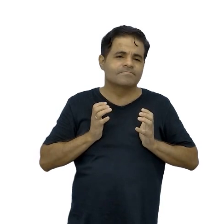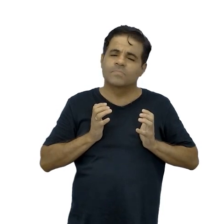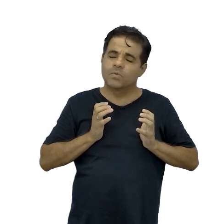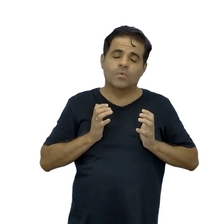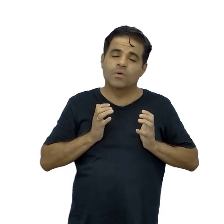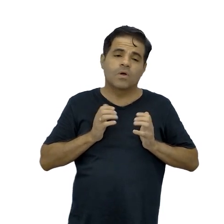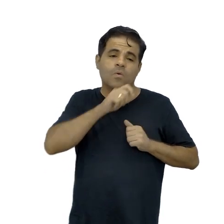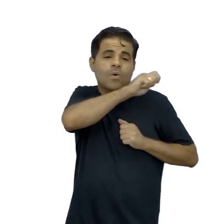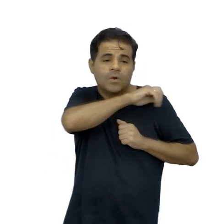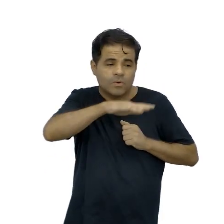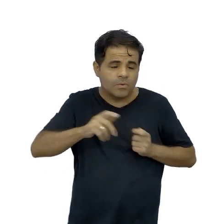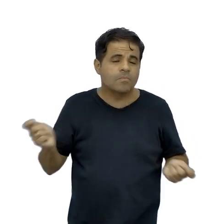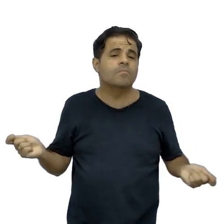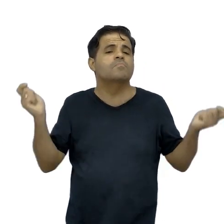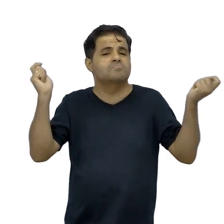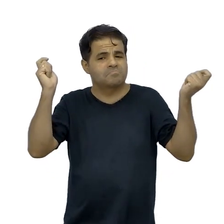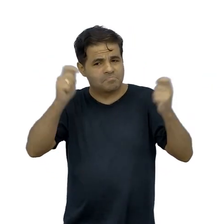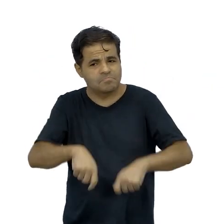o aluno poderá